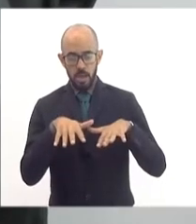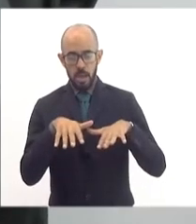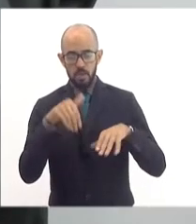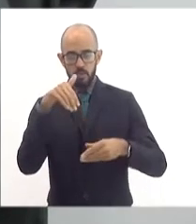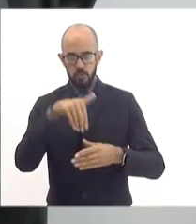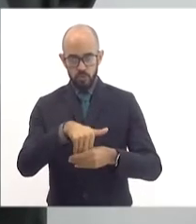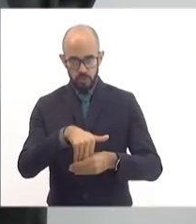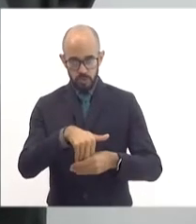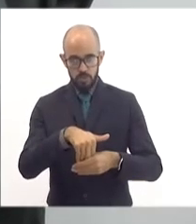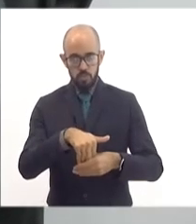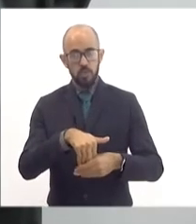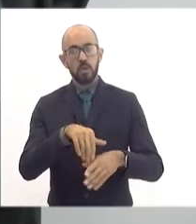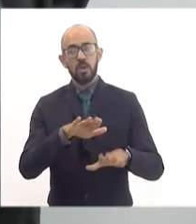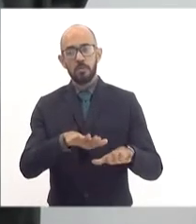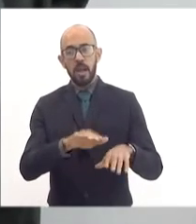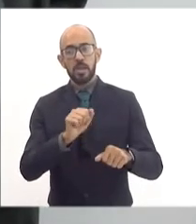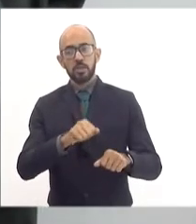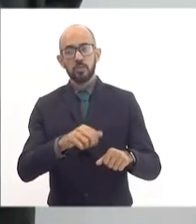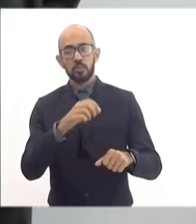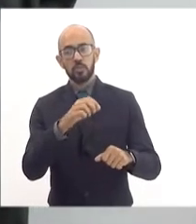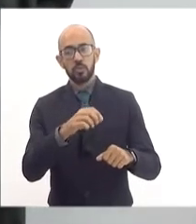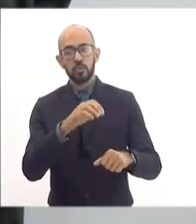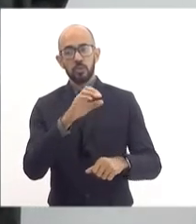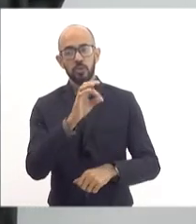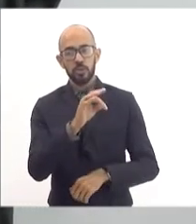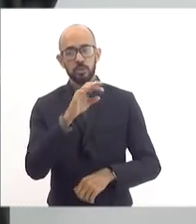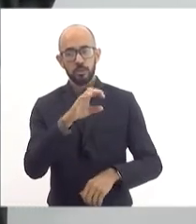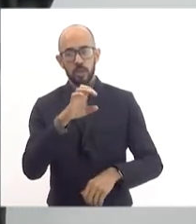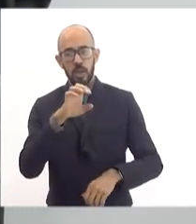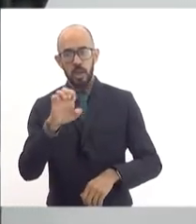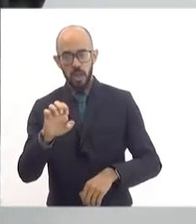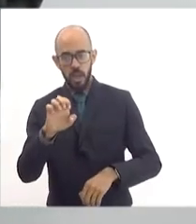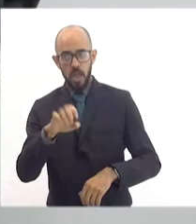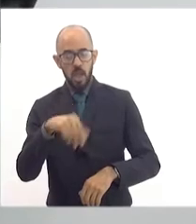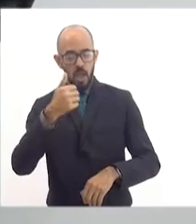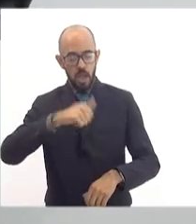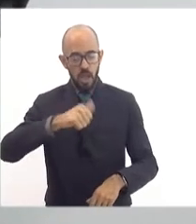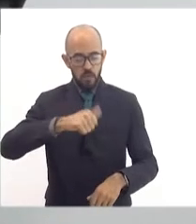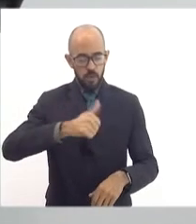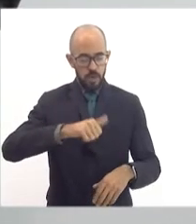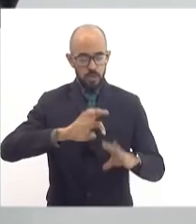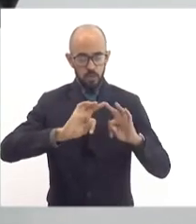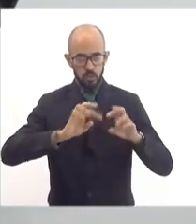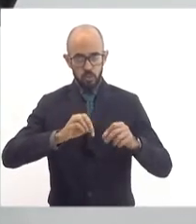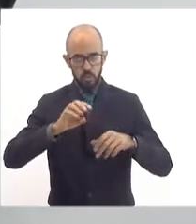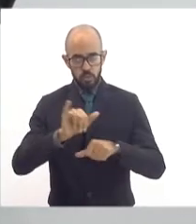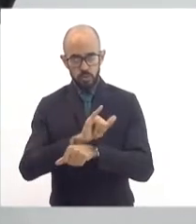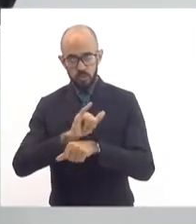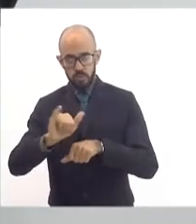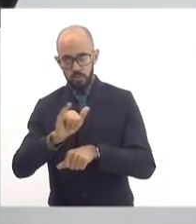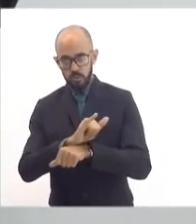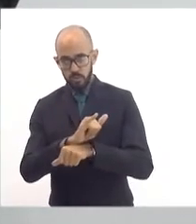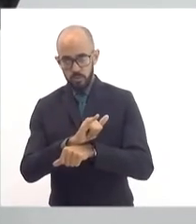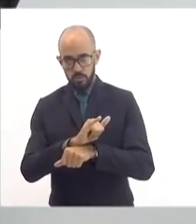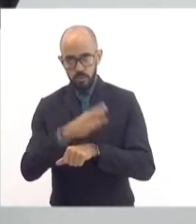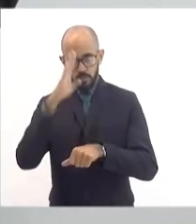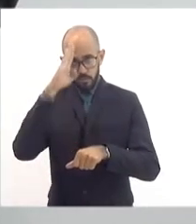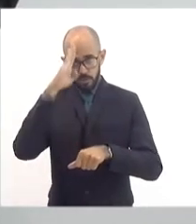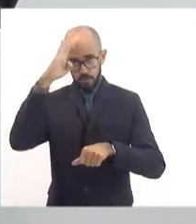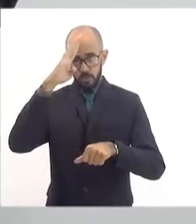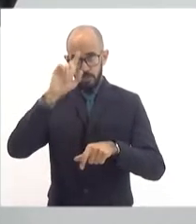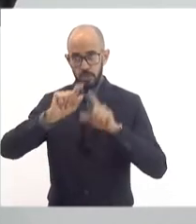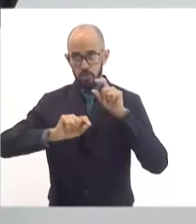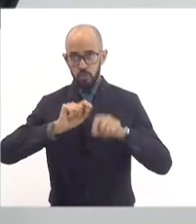Contas analisa, né, todas as formas, principalmente as